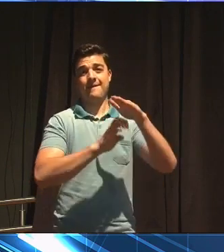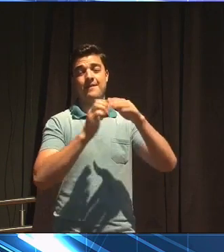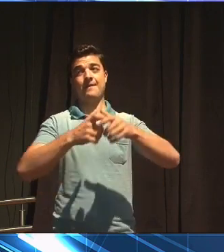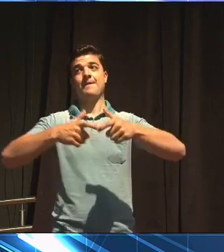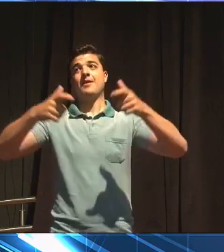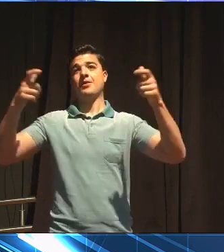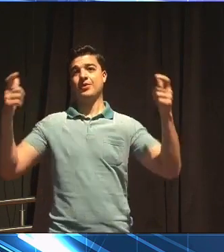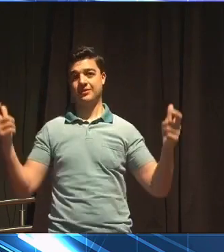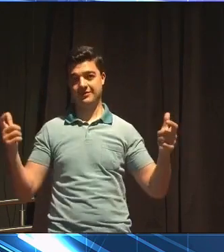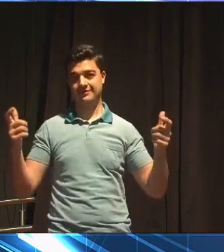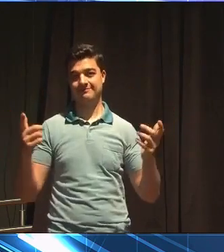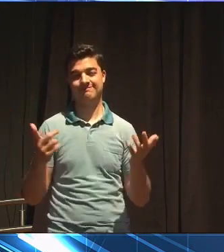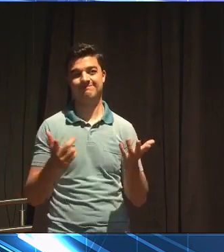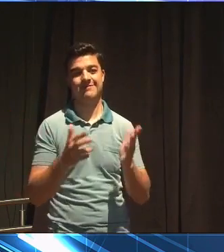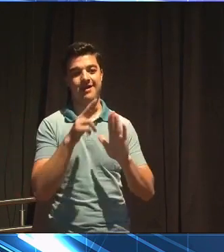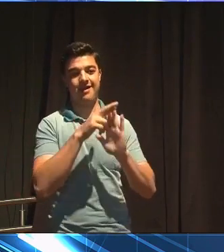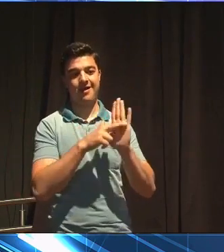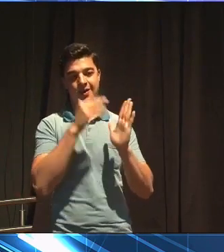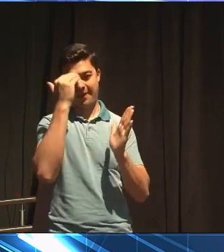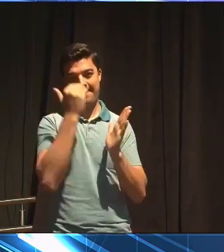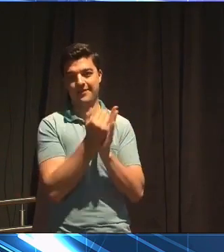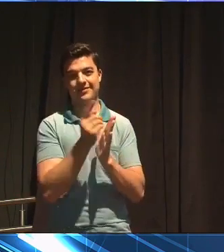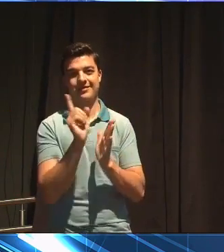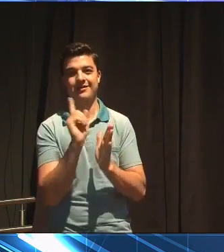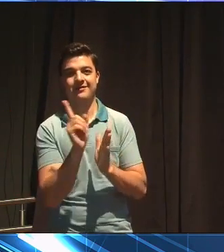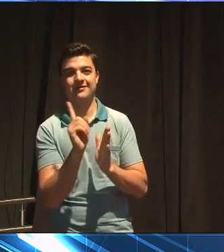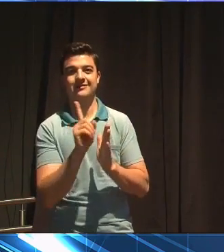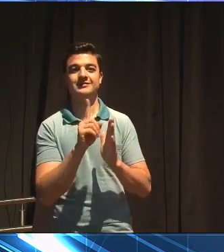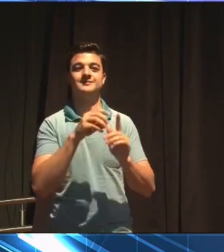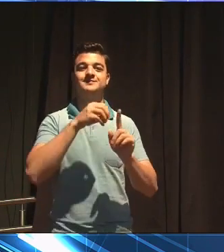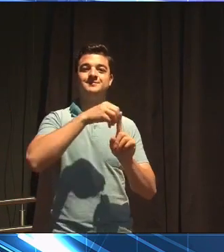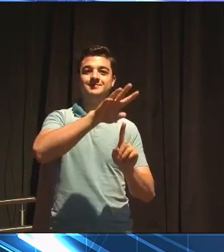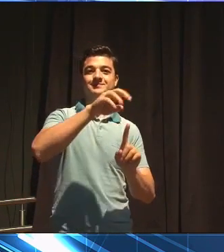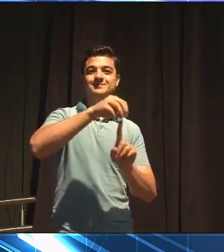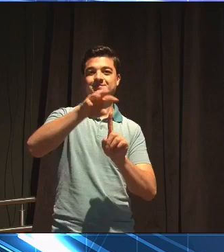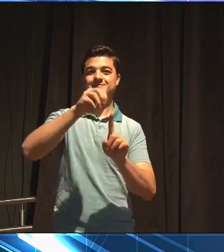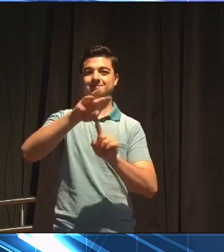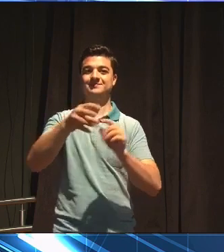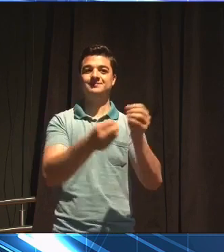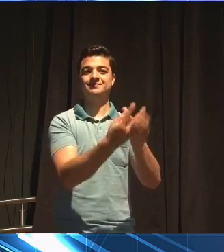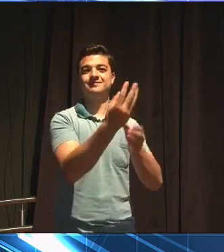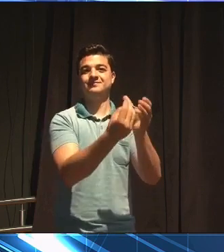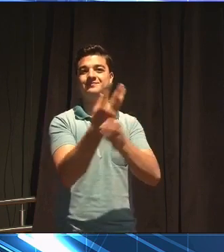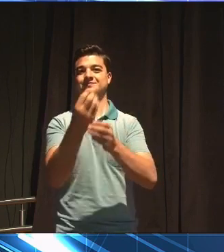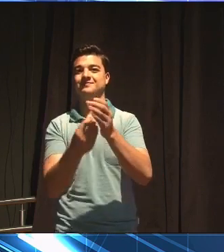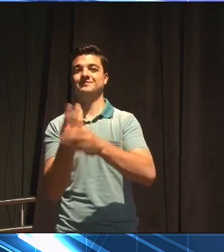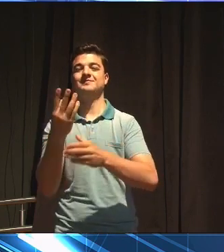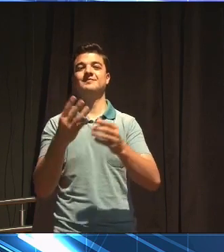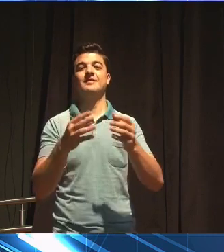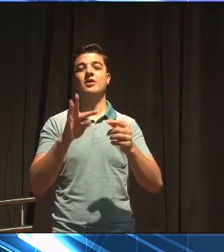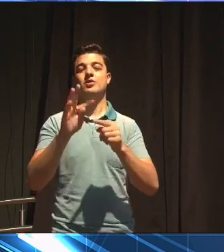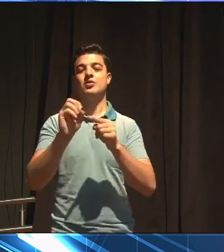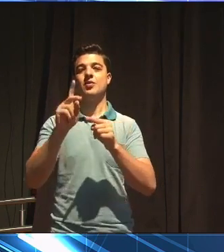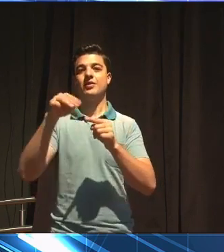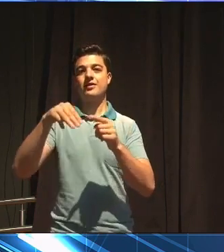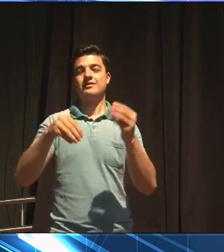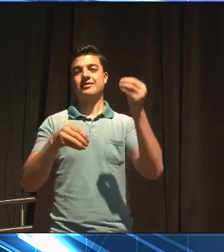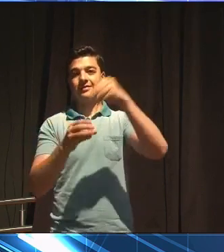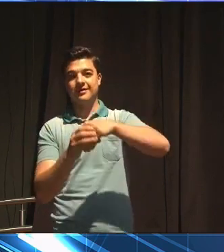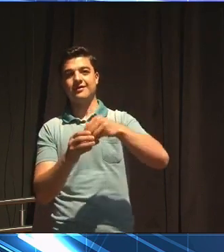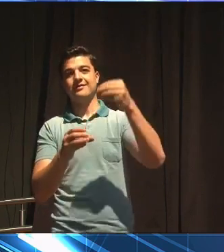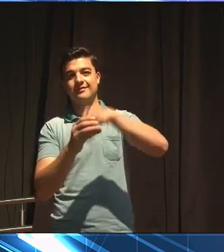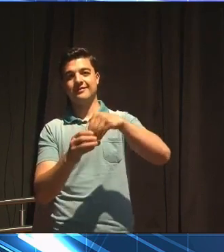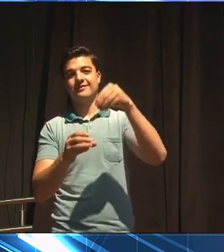consultar outras APIs, o que coloca ainda mais pressão em cima do token. Então, essencialmente, um